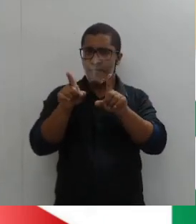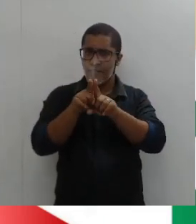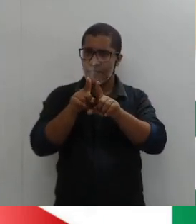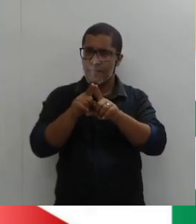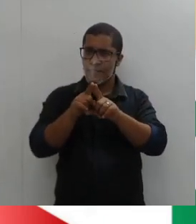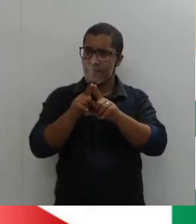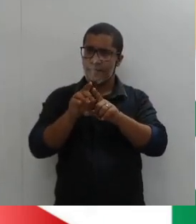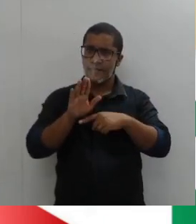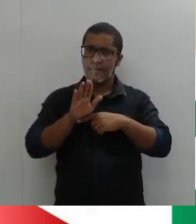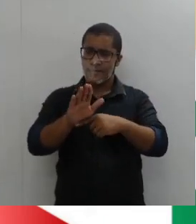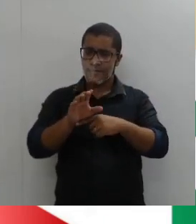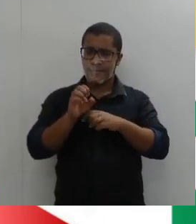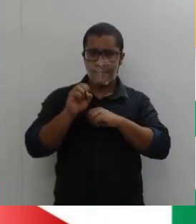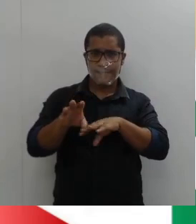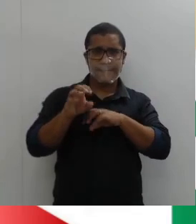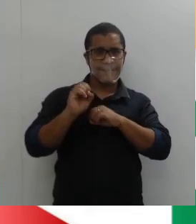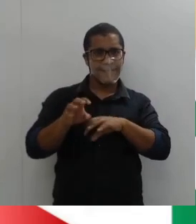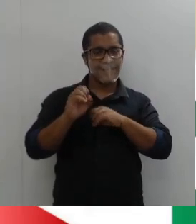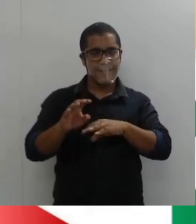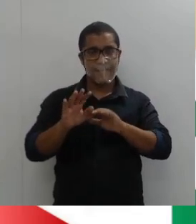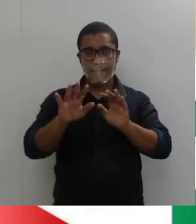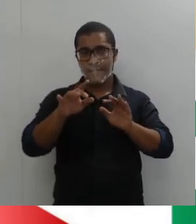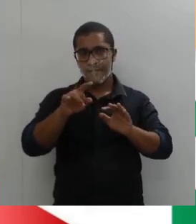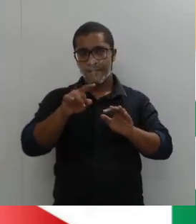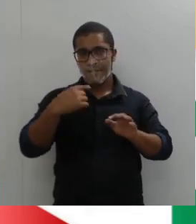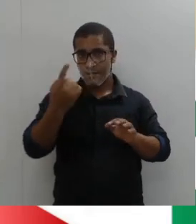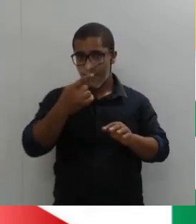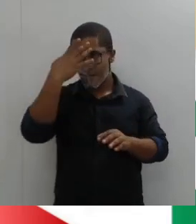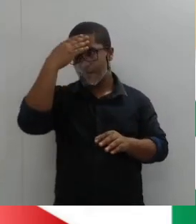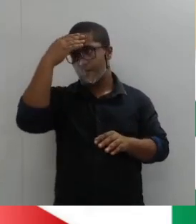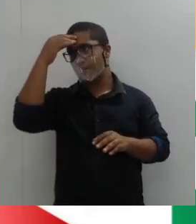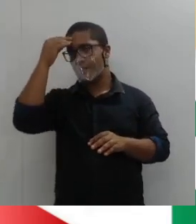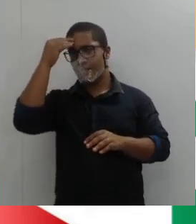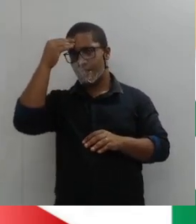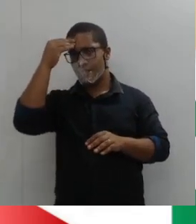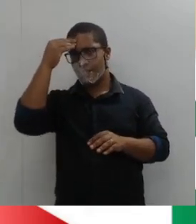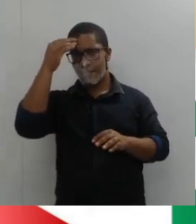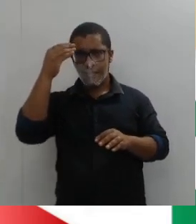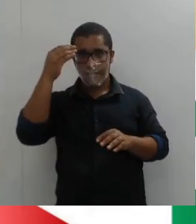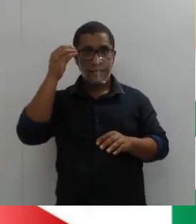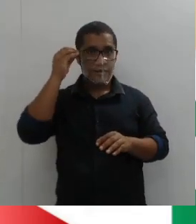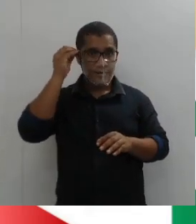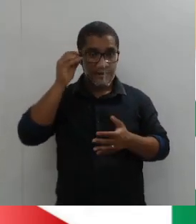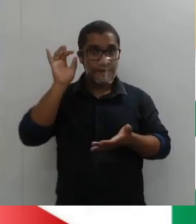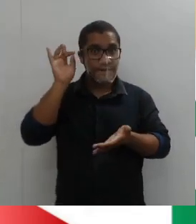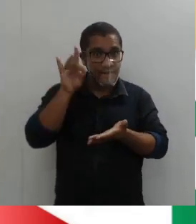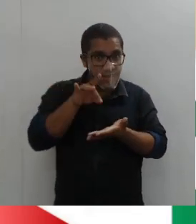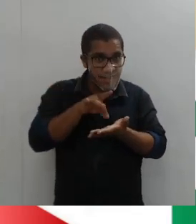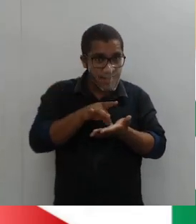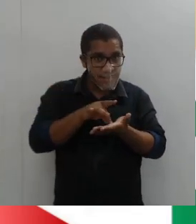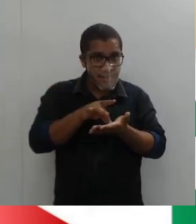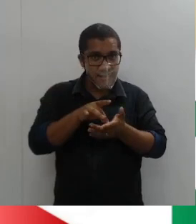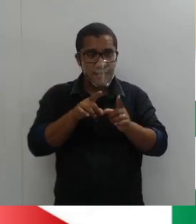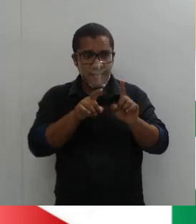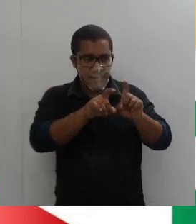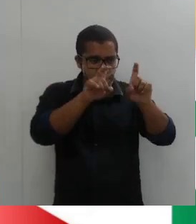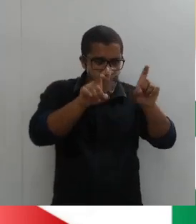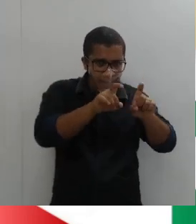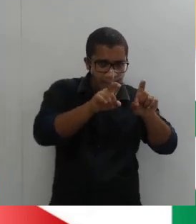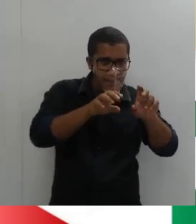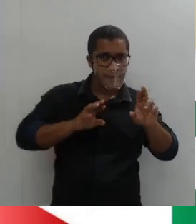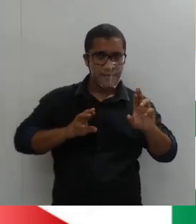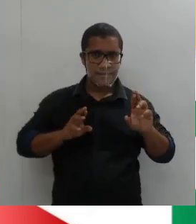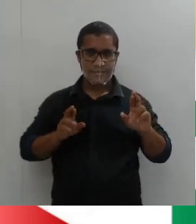educativa. Porém, a gente nunca deve esquecer de sobrepor a experiência real sobre a virtual. Então, o